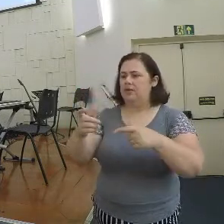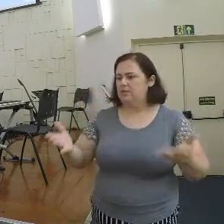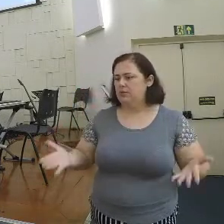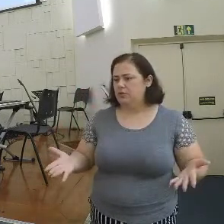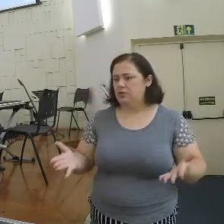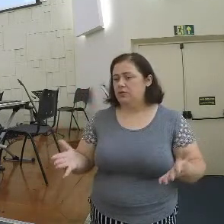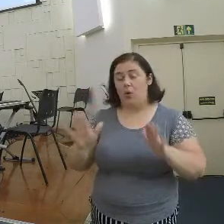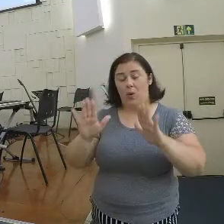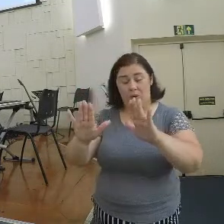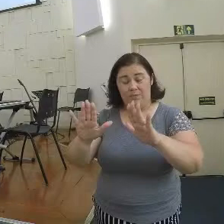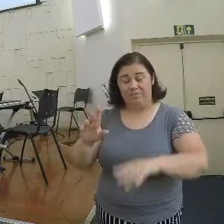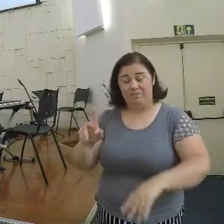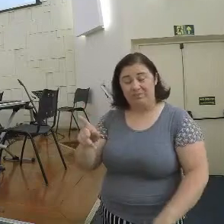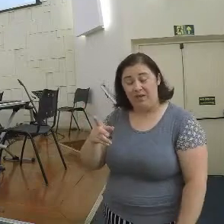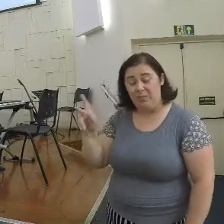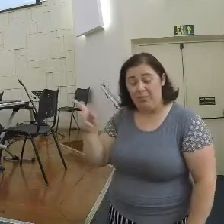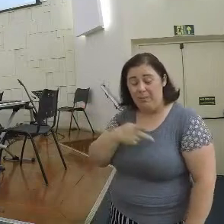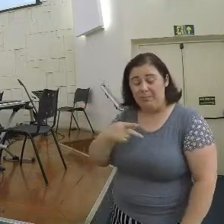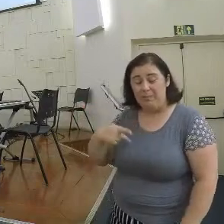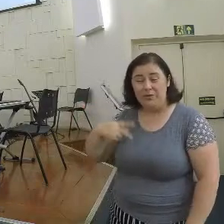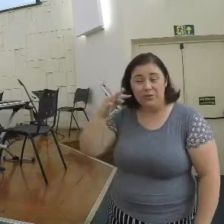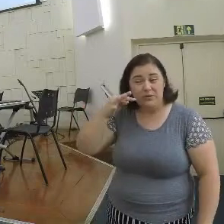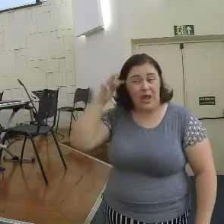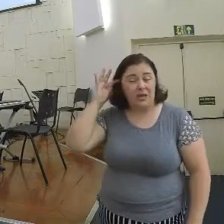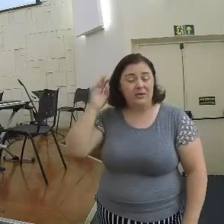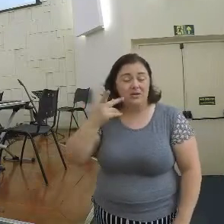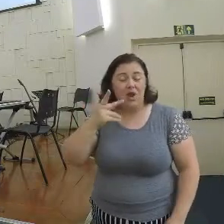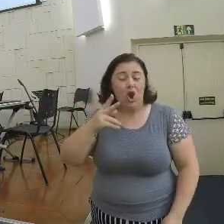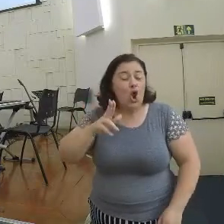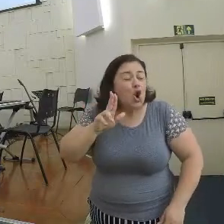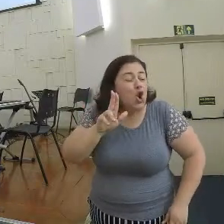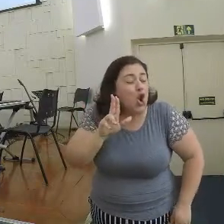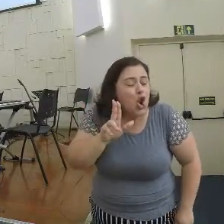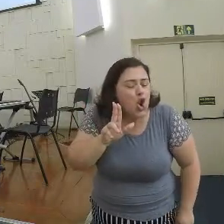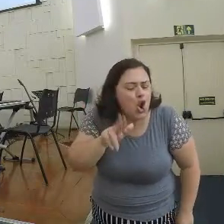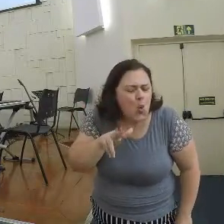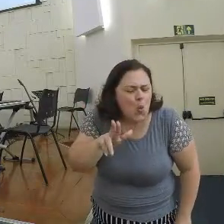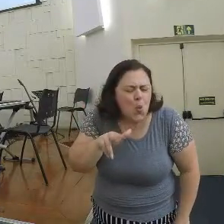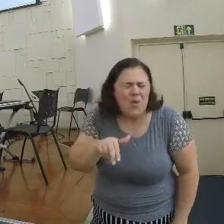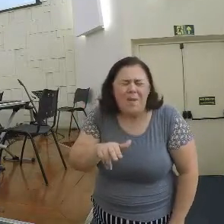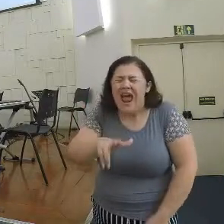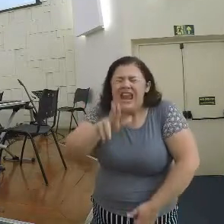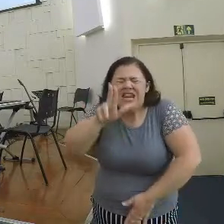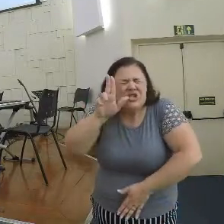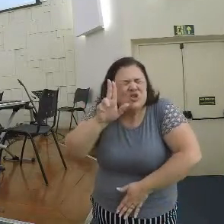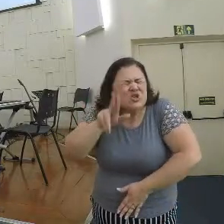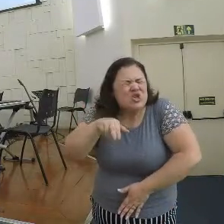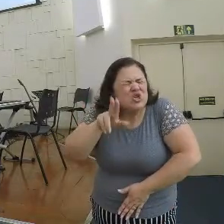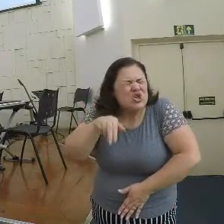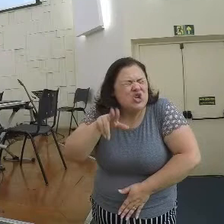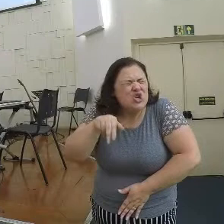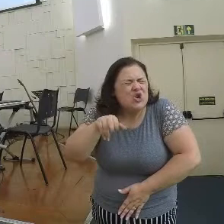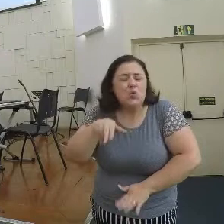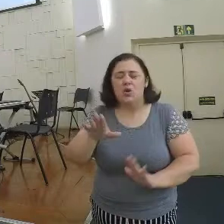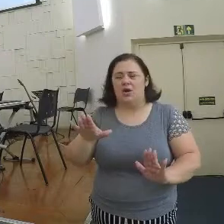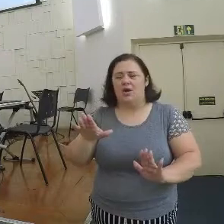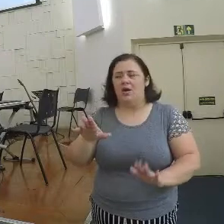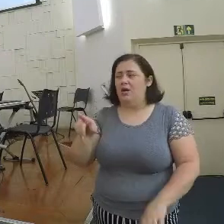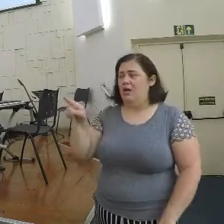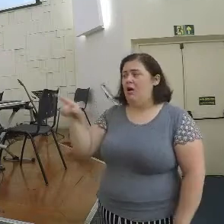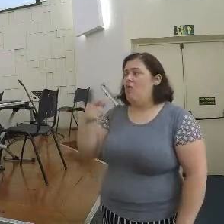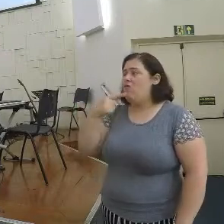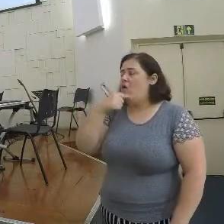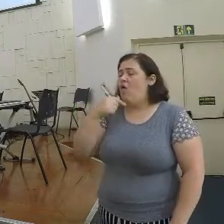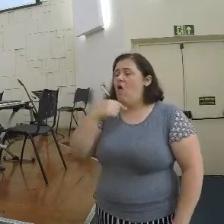bem, nunca, absolutamente nunca, você receberá uma mensagem do Roberto, que é o líder de